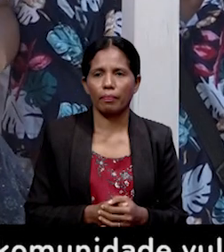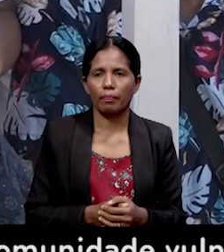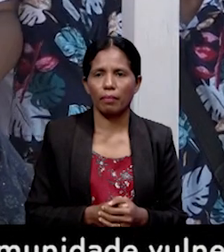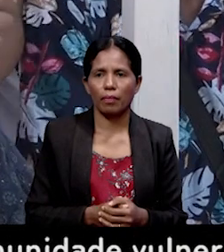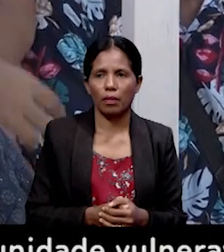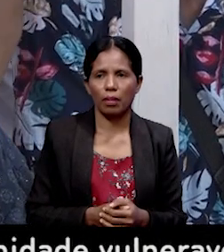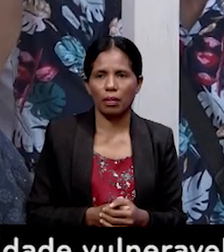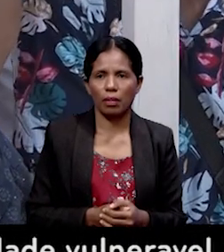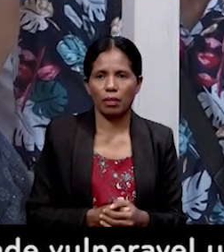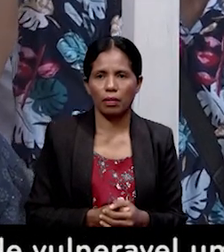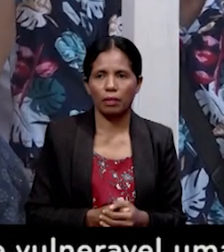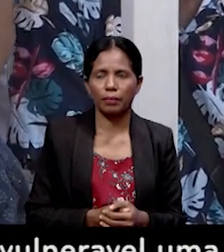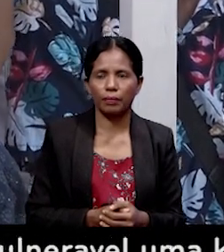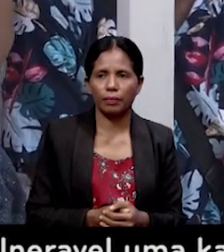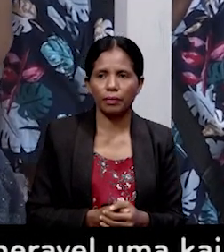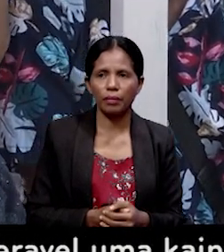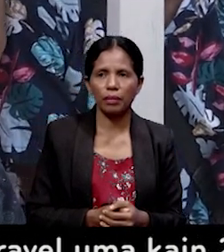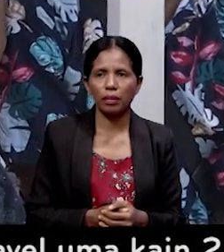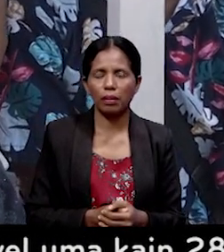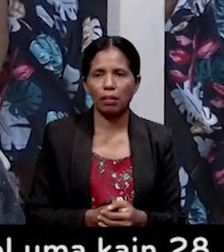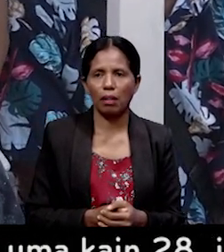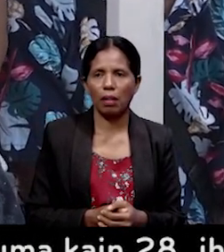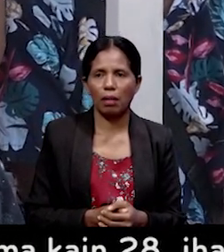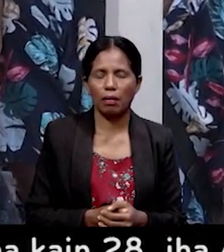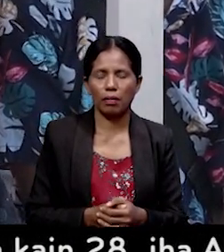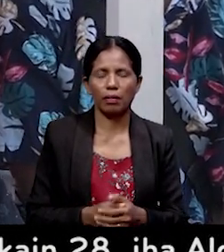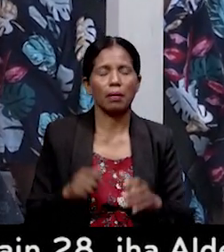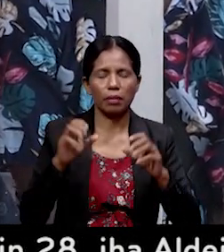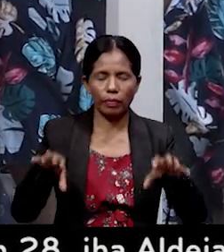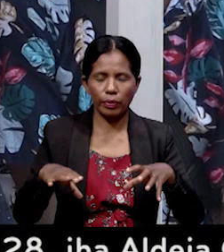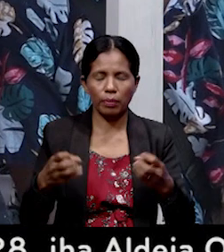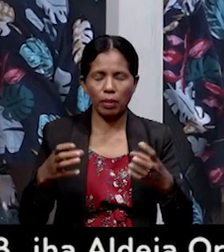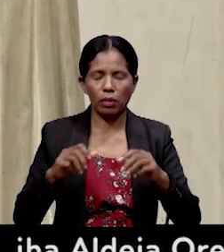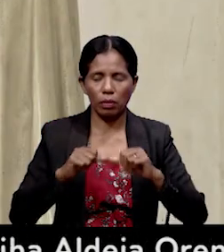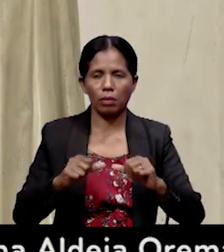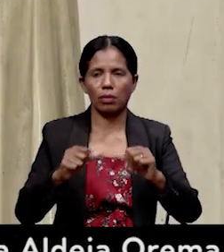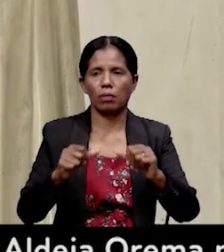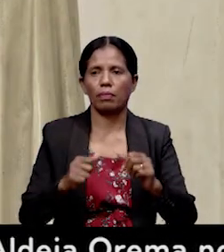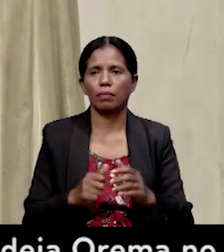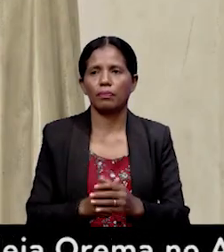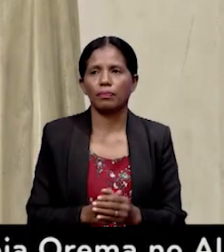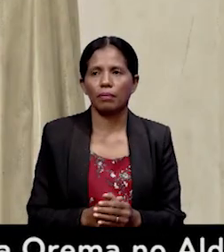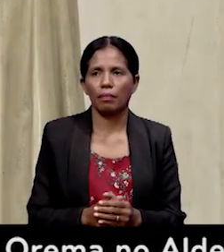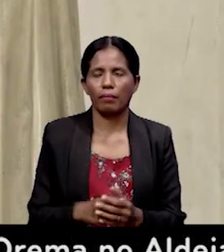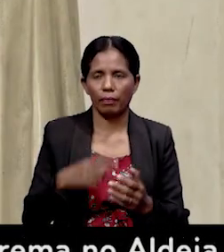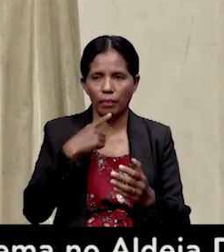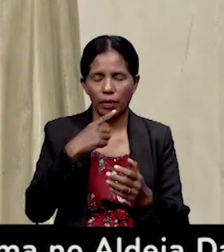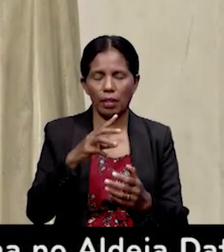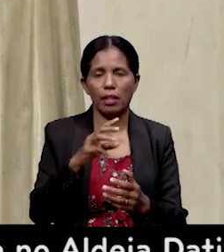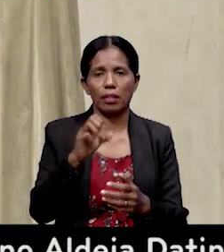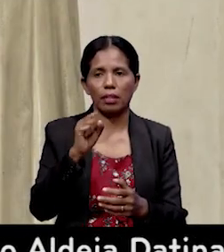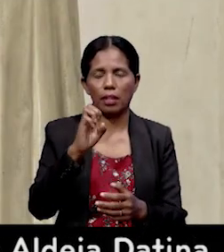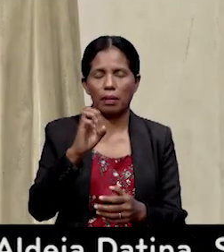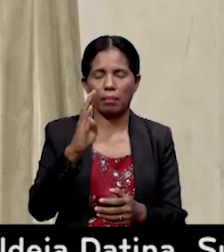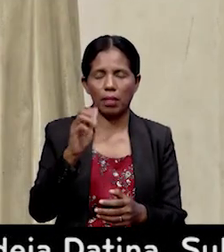Luta por Baractang, maka precisa itu continua, né? Serhus kela itu continua. Saudoso Sebastião Gomes,